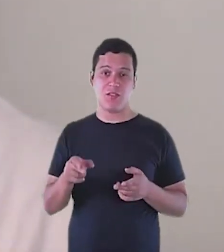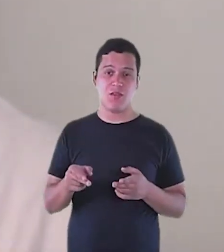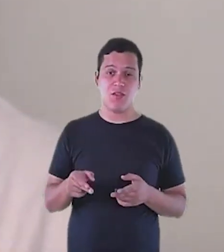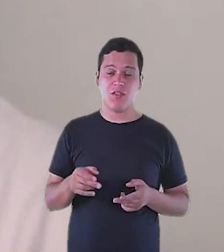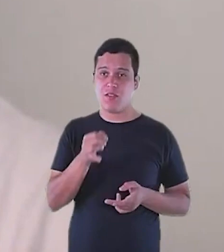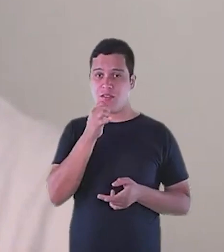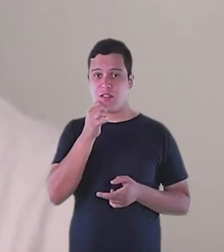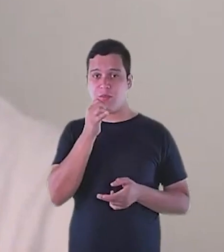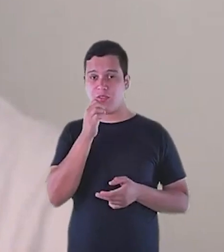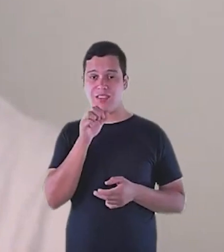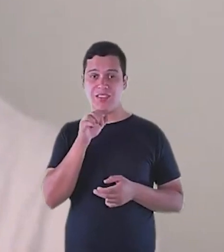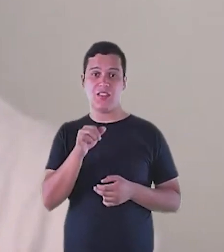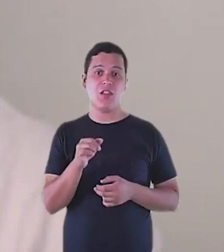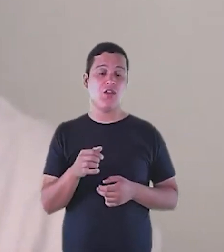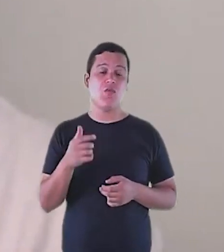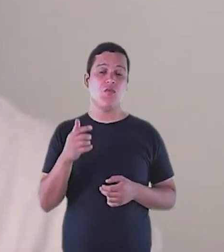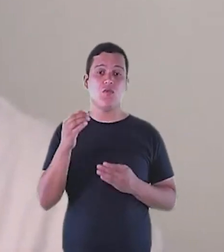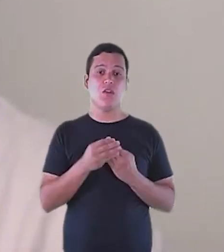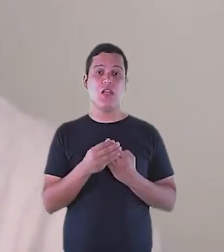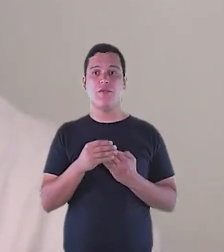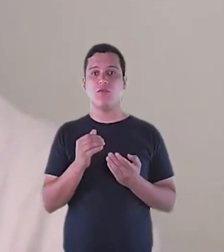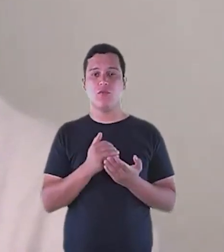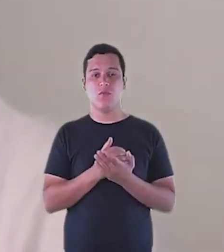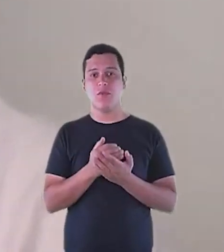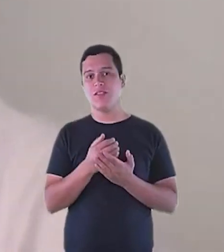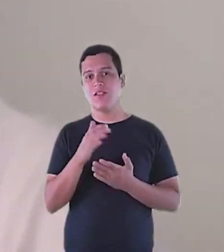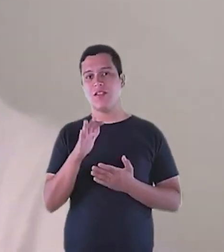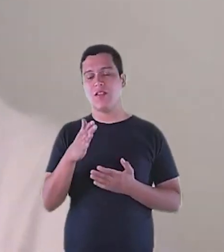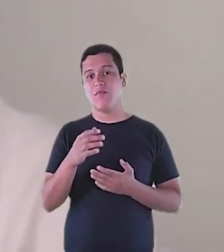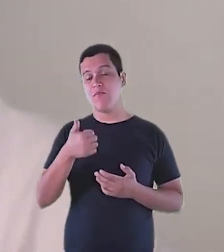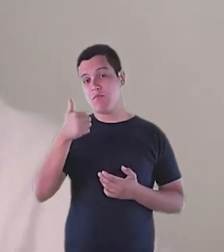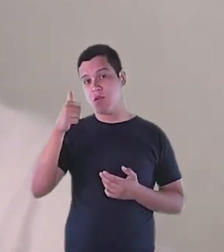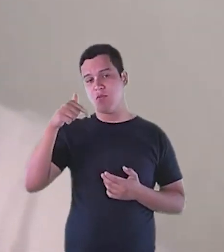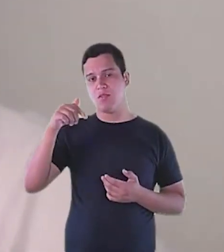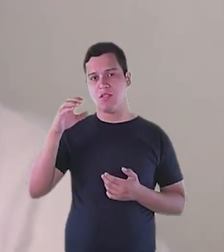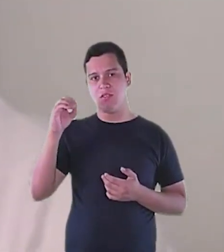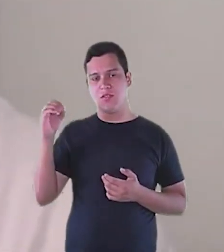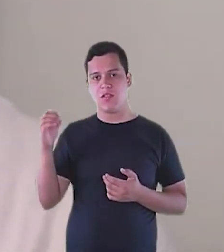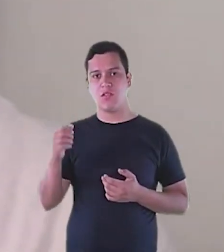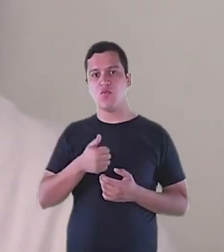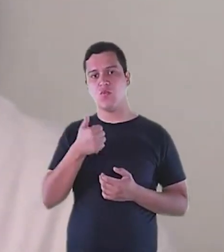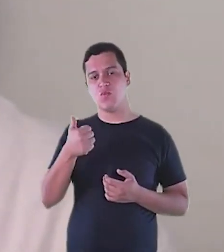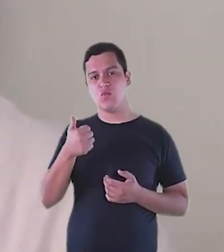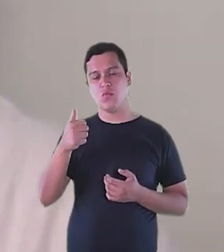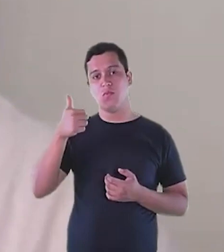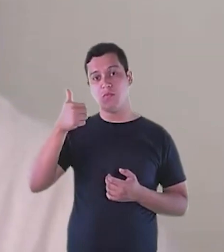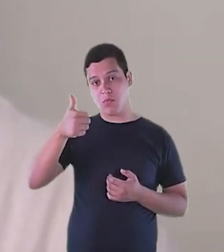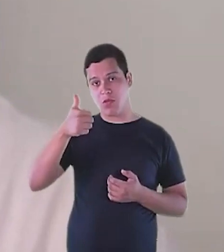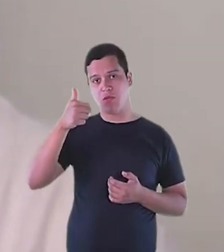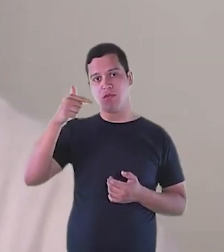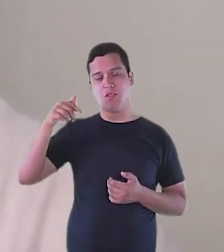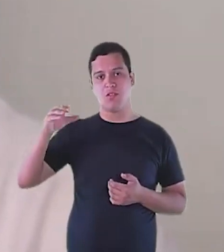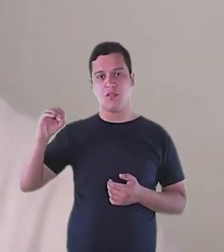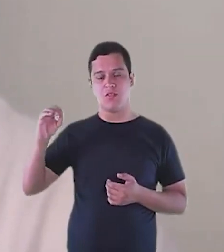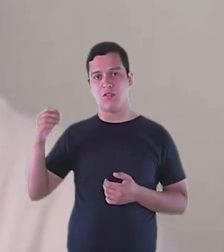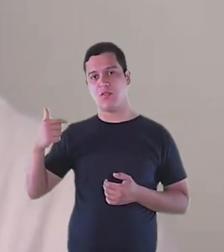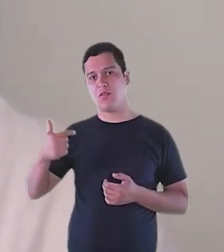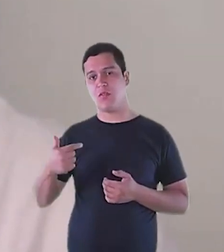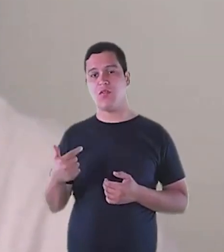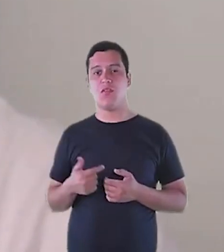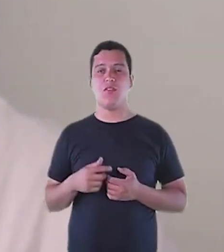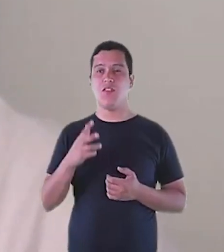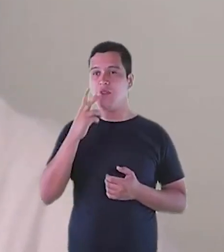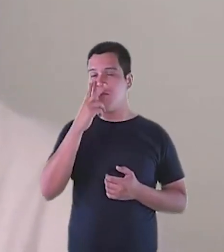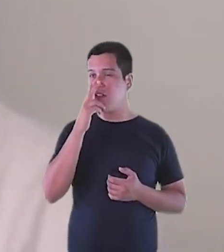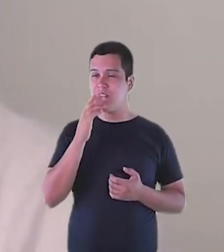aí tem 1701, 1702, 1703, 4, 5 e tal. Isso faz o livro ficar muito monótono,